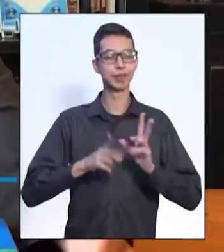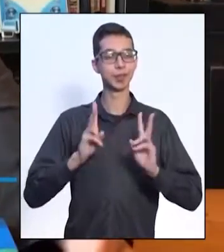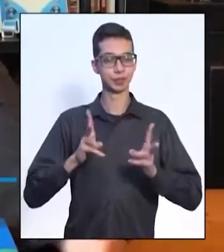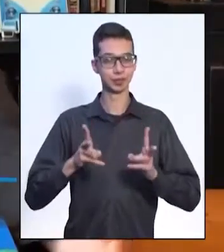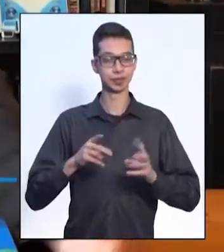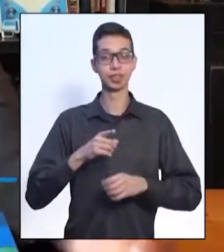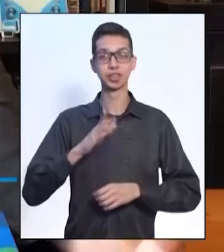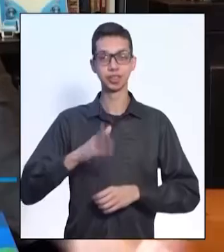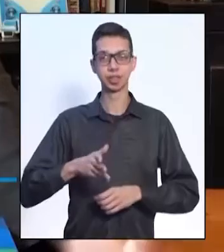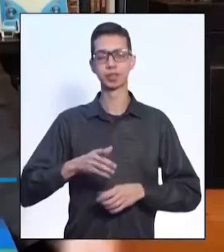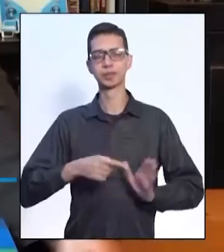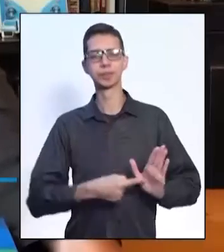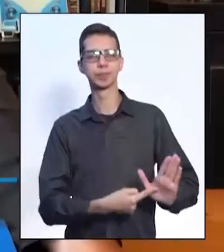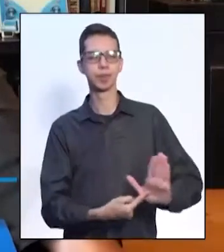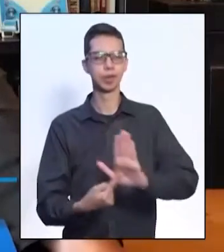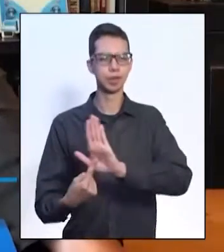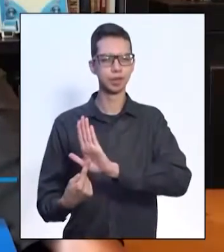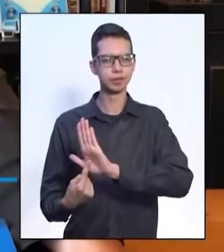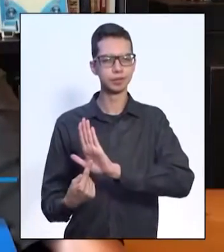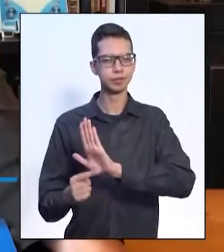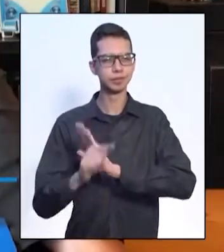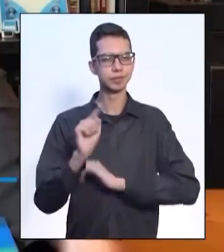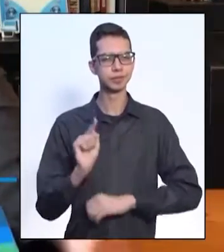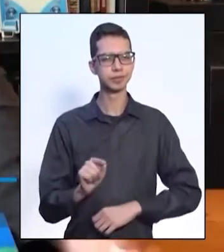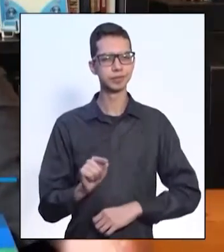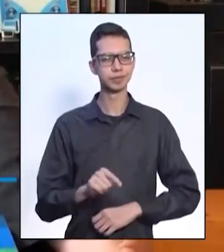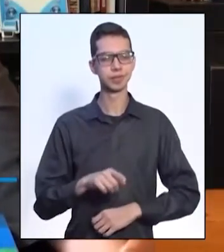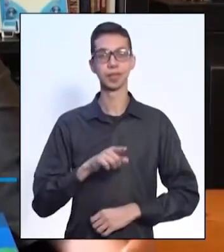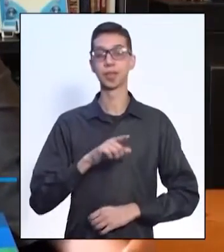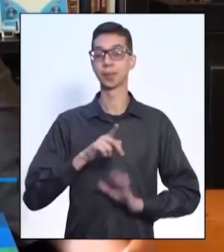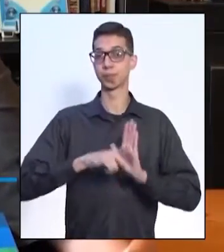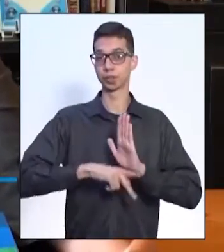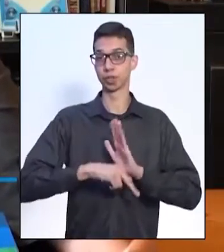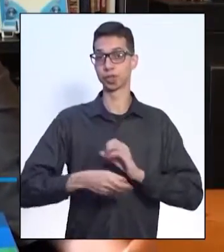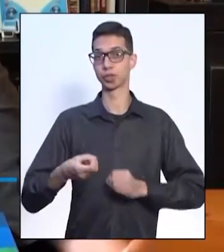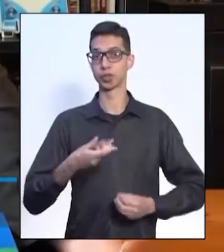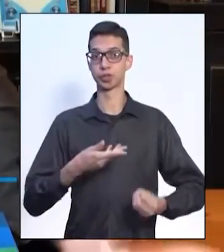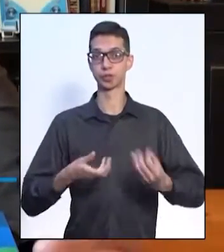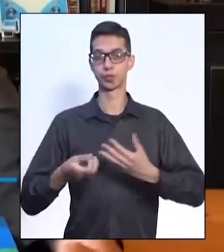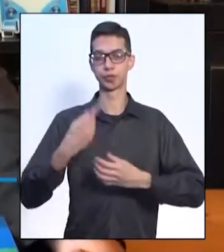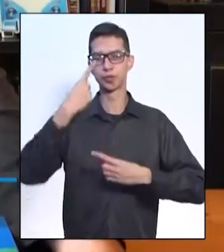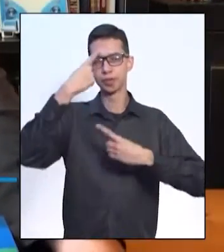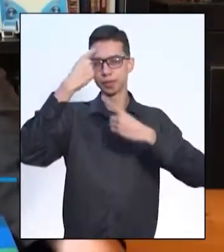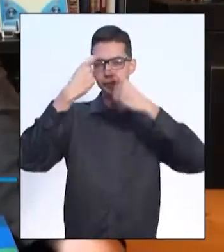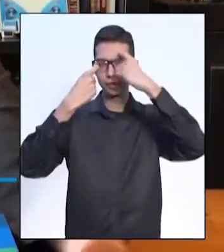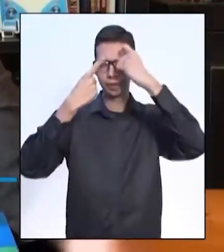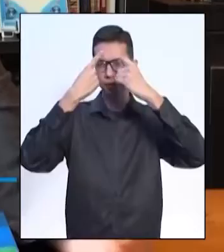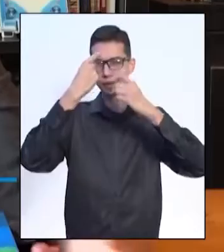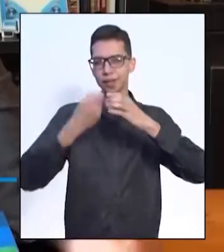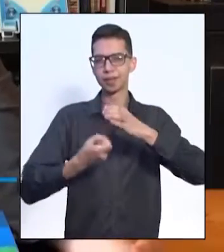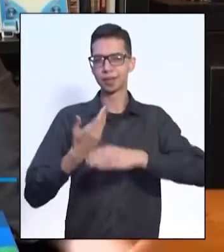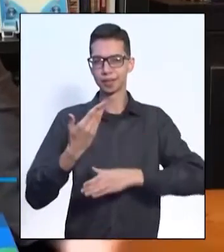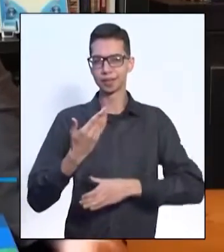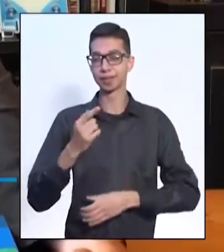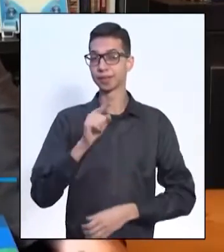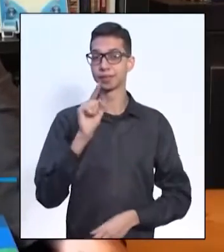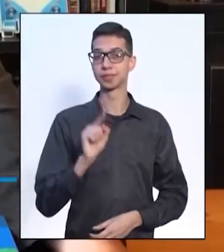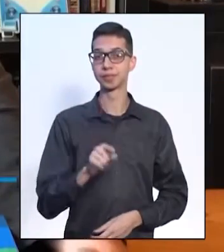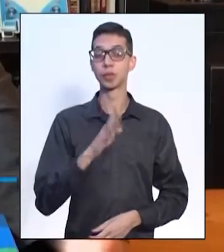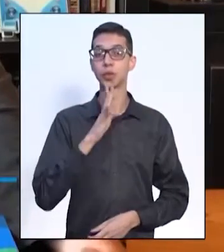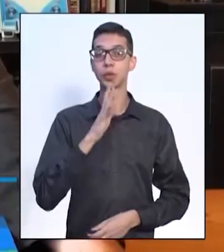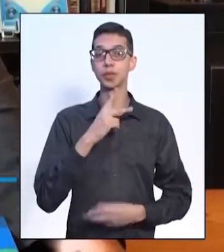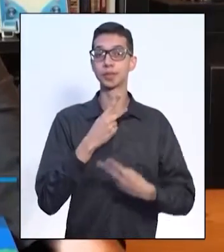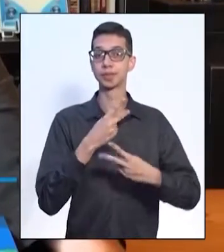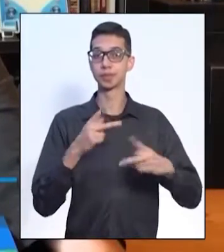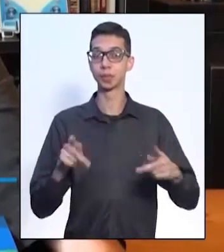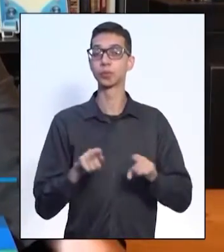alguém? Tiveram novas ideias de projetos envolvendo o que nós criamos e aprendemos e também outras áreas do conhecimento que